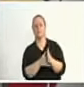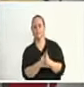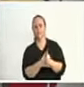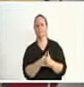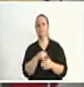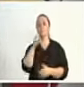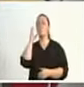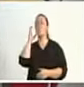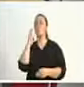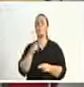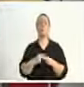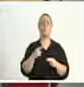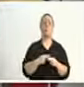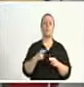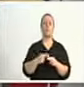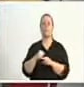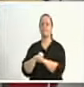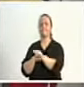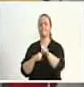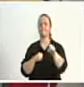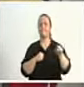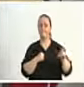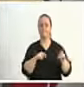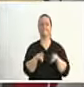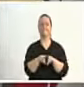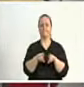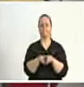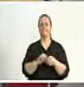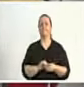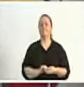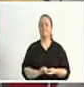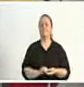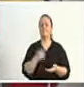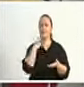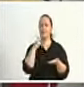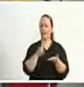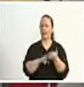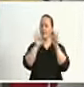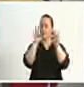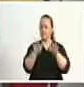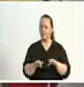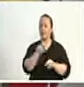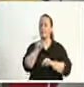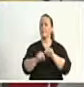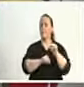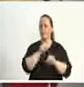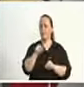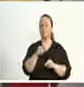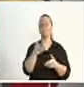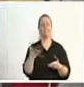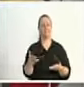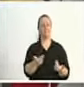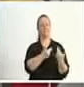sonegação. Vale para todos. Finalizam dizendo que, por fim, deve o Estado brasileiro